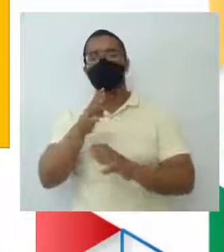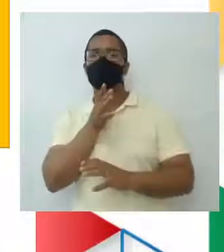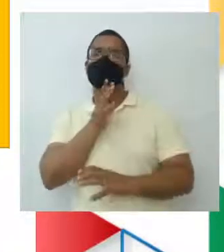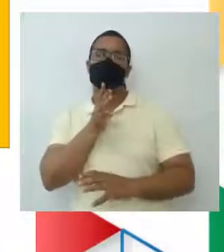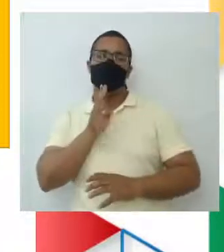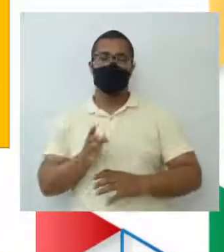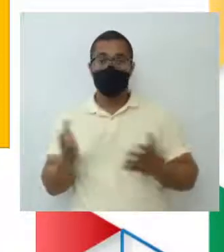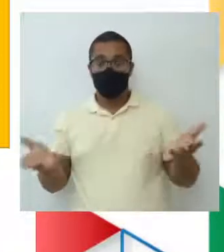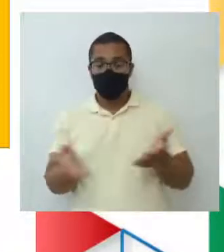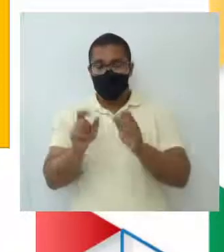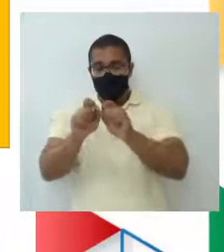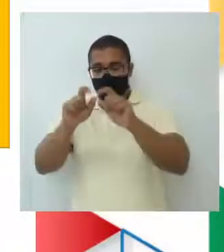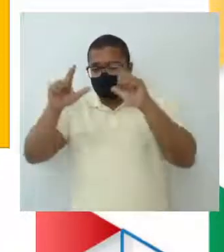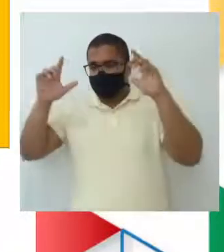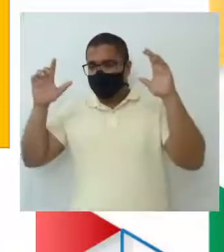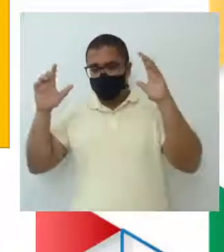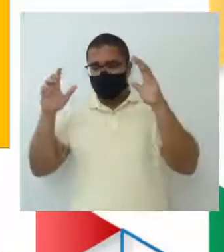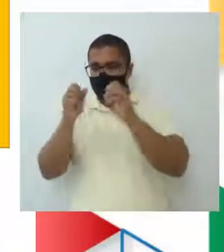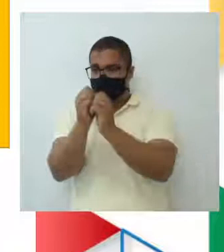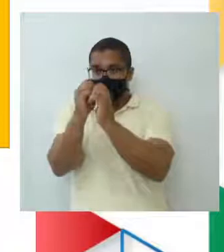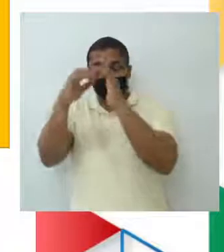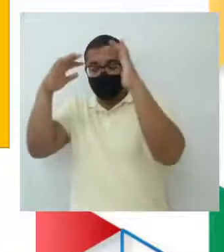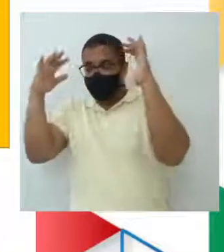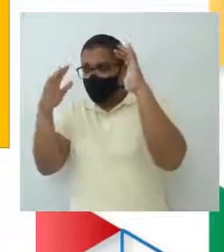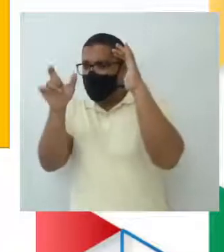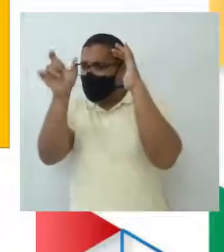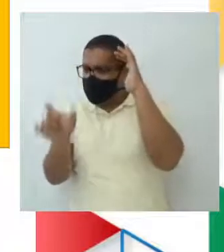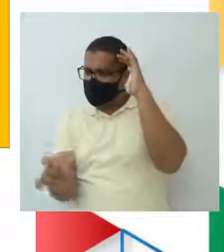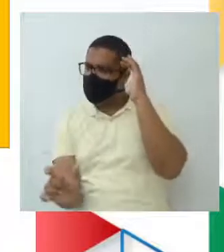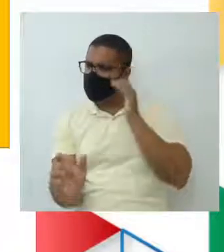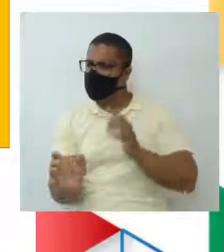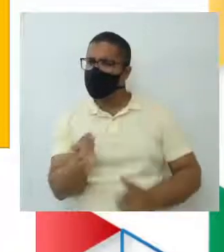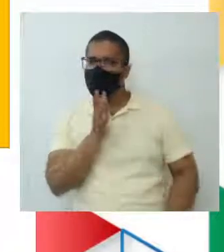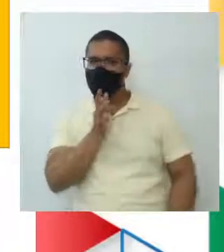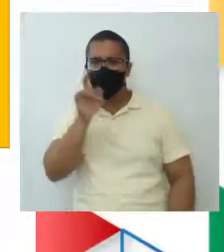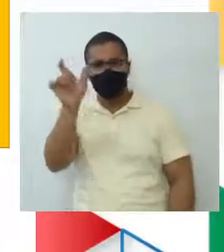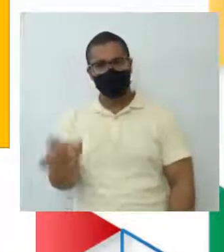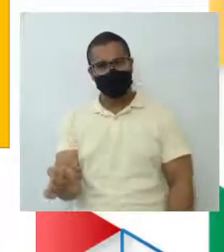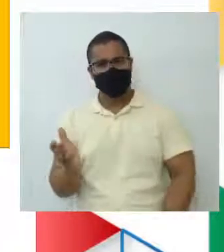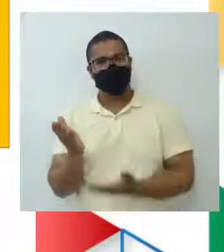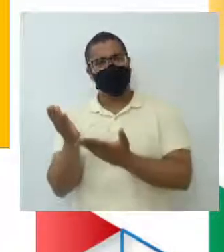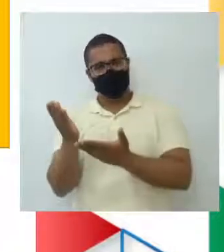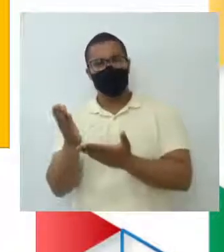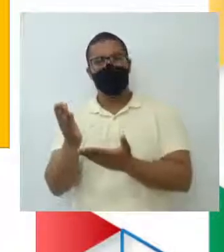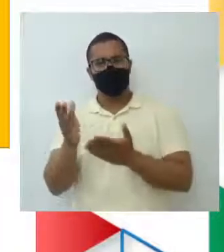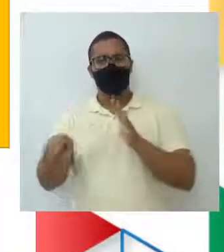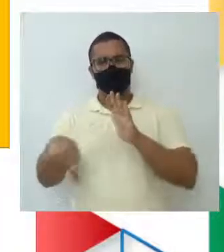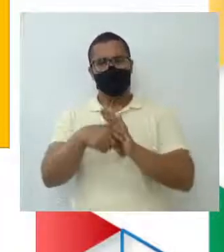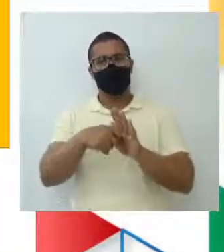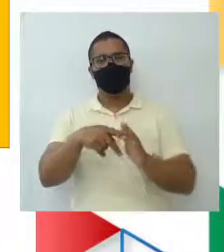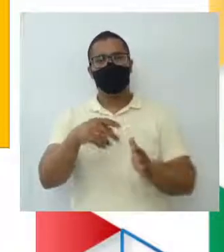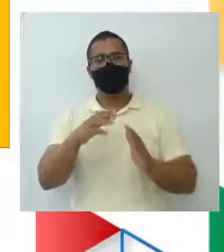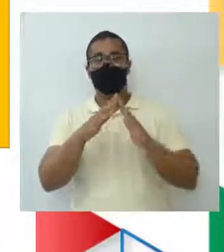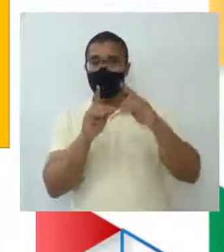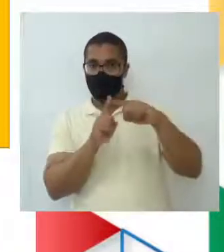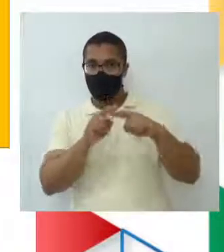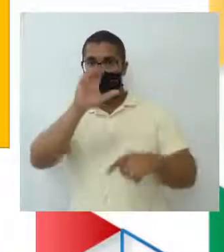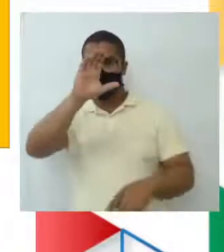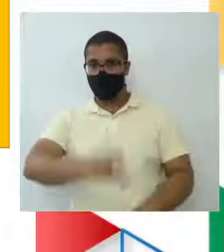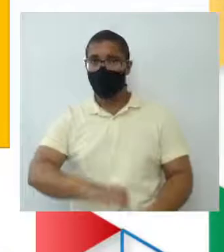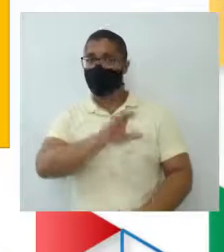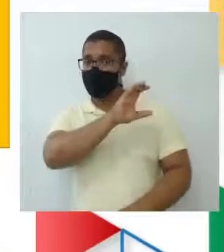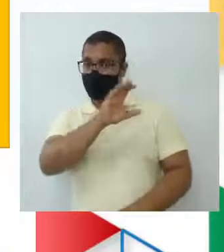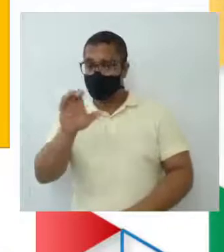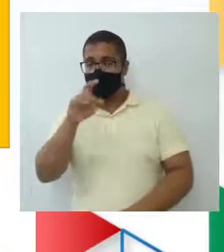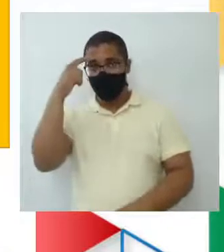conhecer um pouco a biografia desse grande nome franciscano católico, e lembrando sempre que o